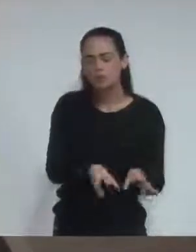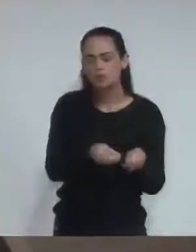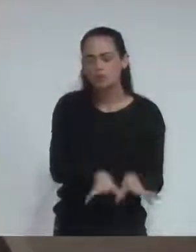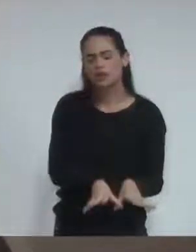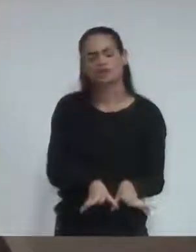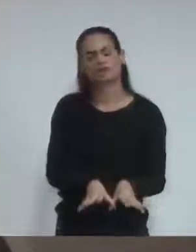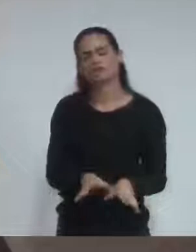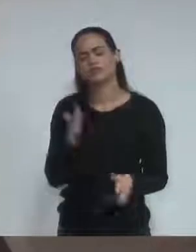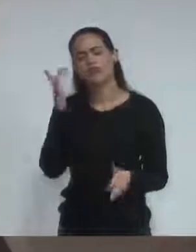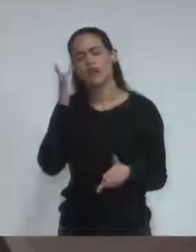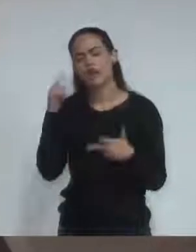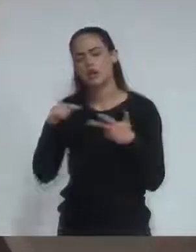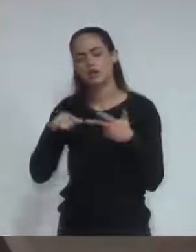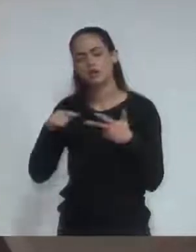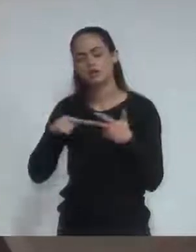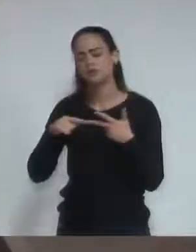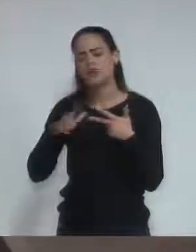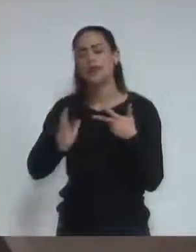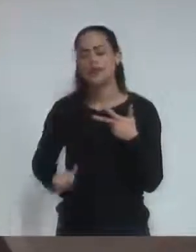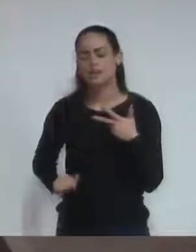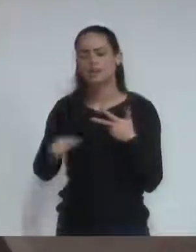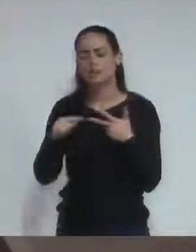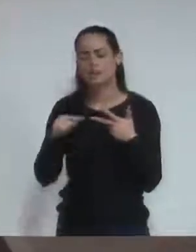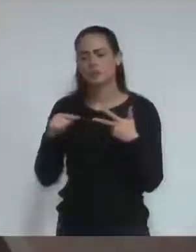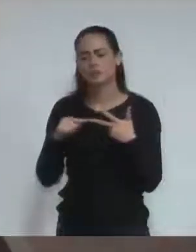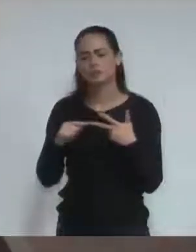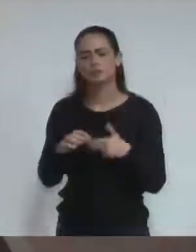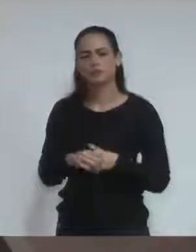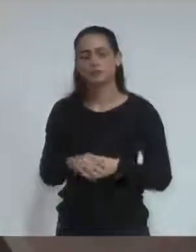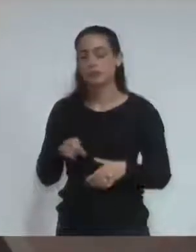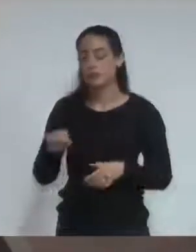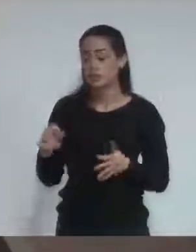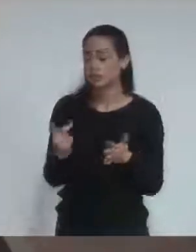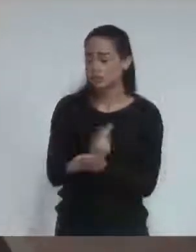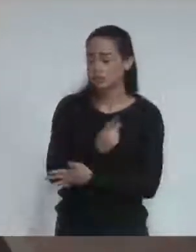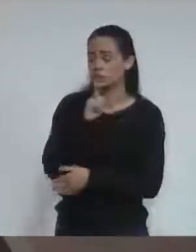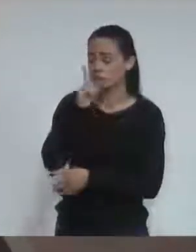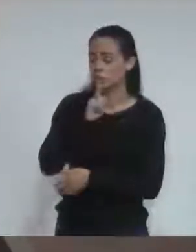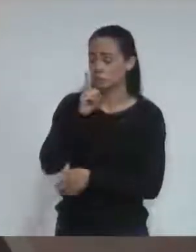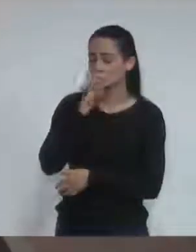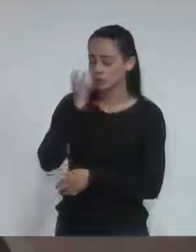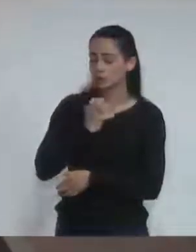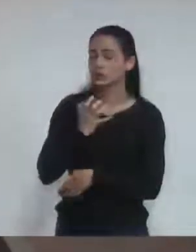ocorrendo. Que se tiver, senhores, isso é da maior gravidade. Uma boa noite a todos.